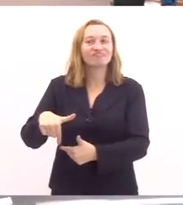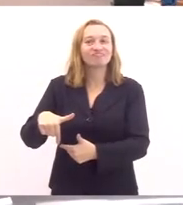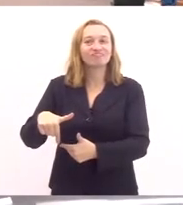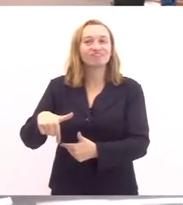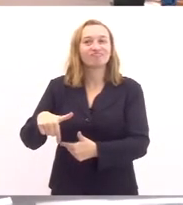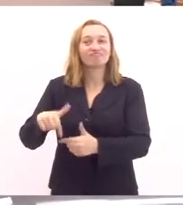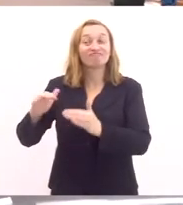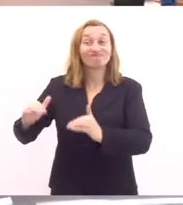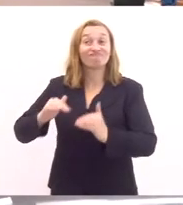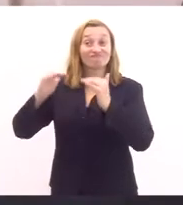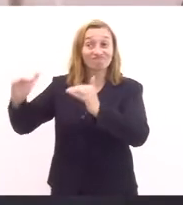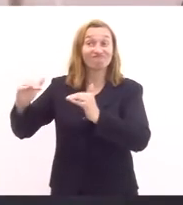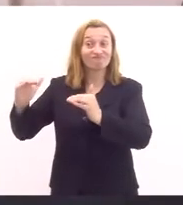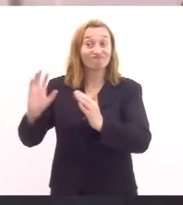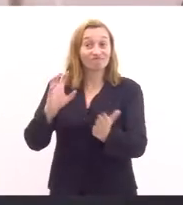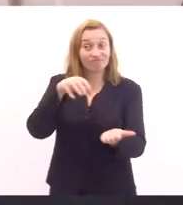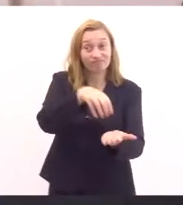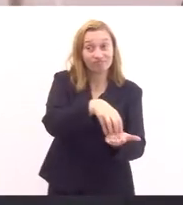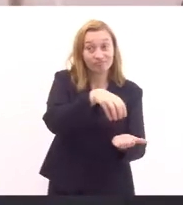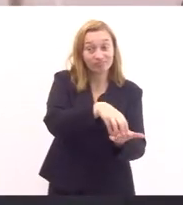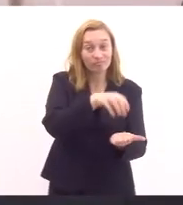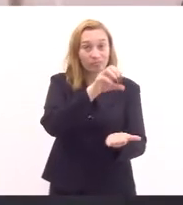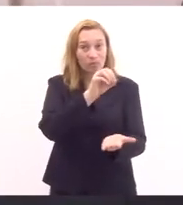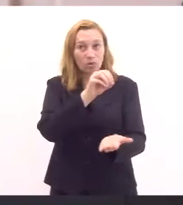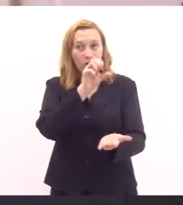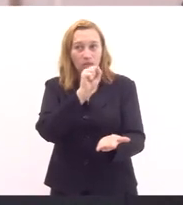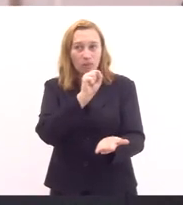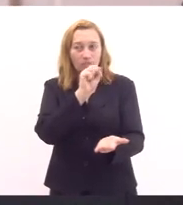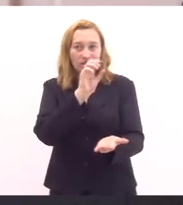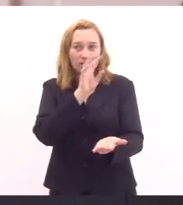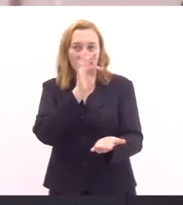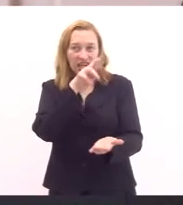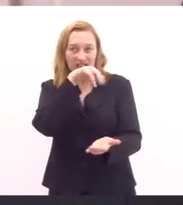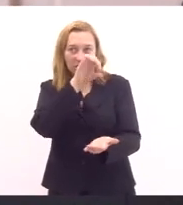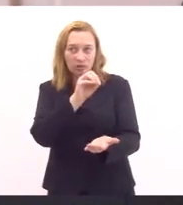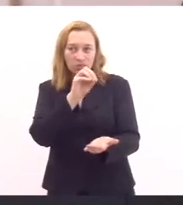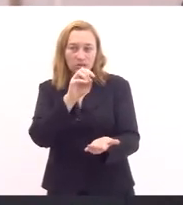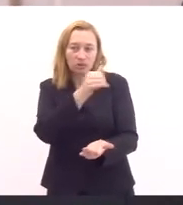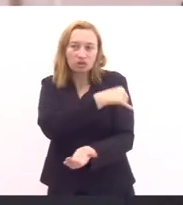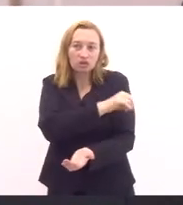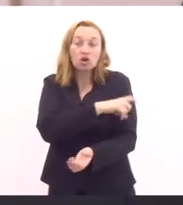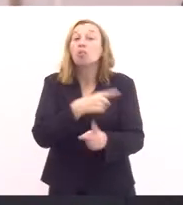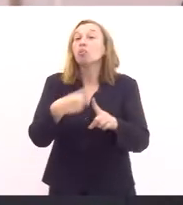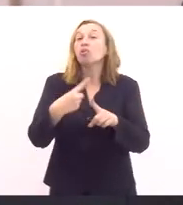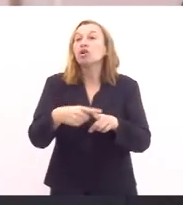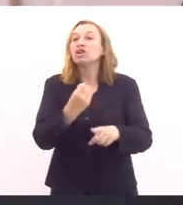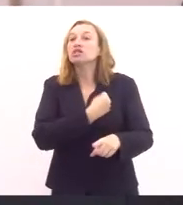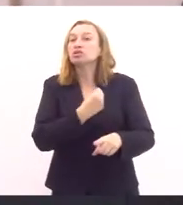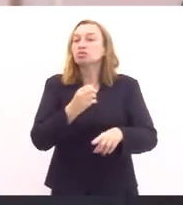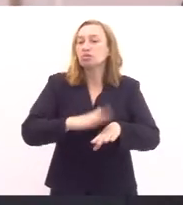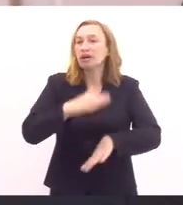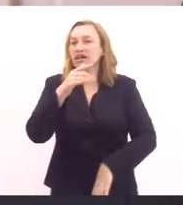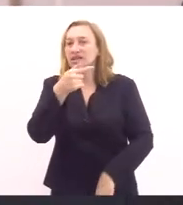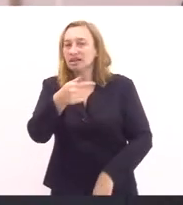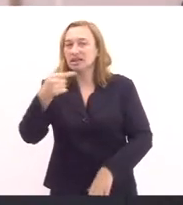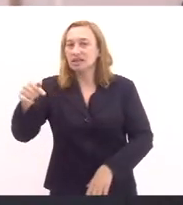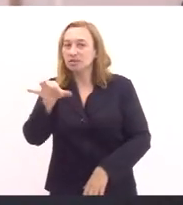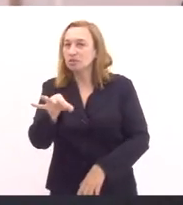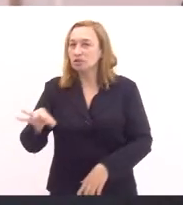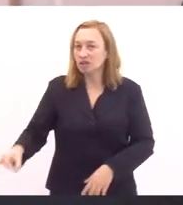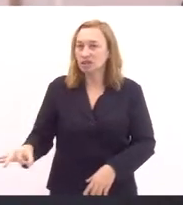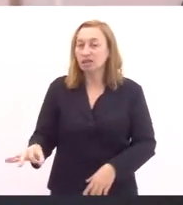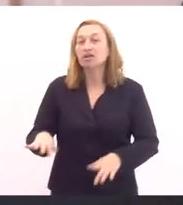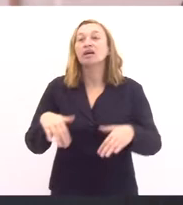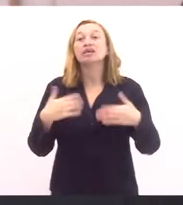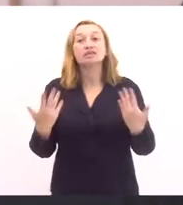excelência do Observatório obstétrico brasileiro e a grande Pergunta Nossa é o porquê deste aumento de 77 por cento